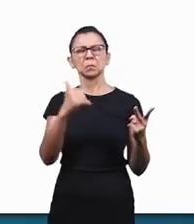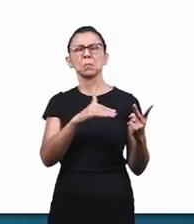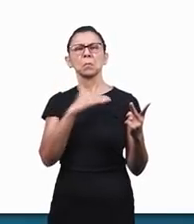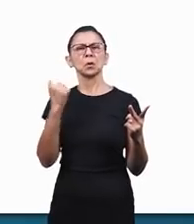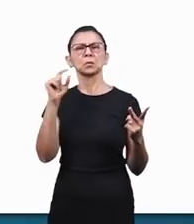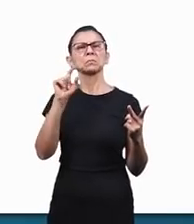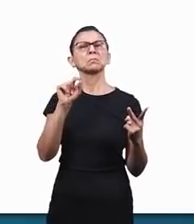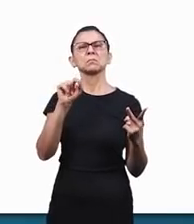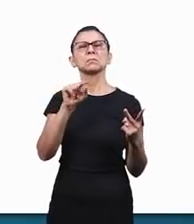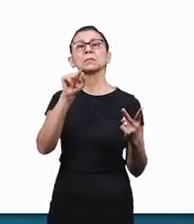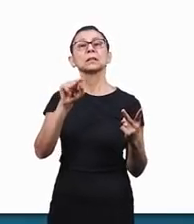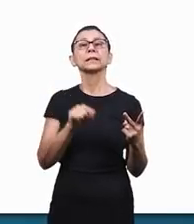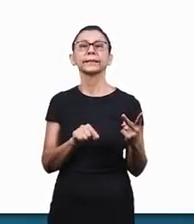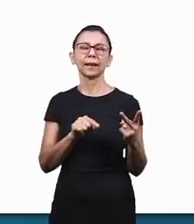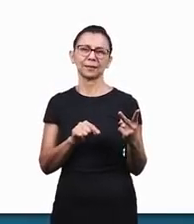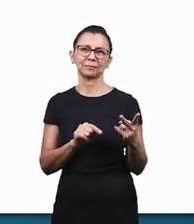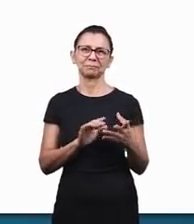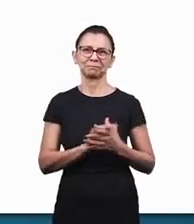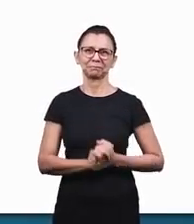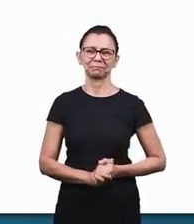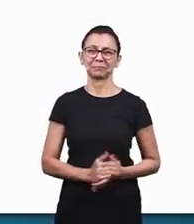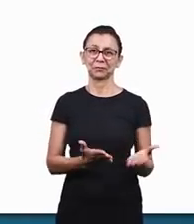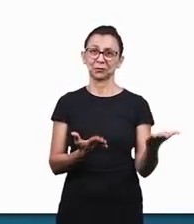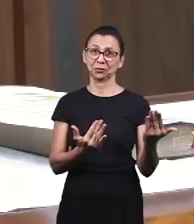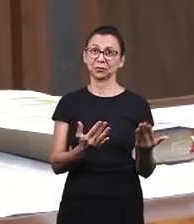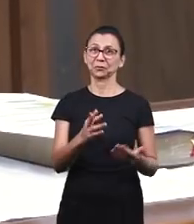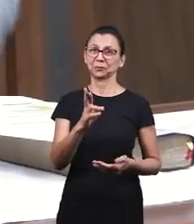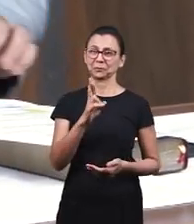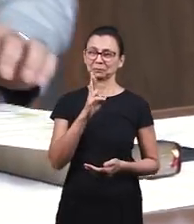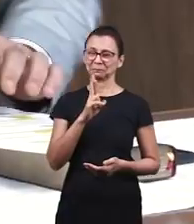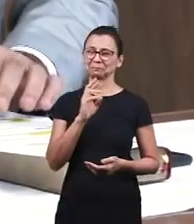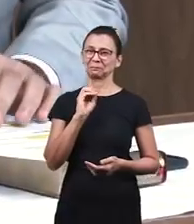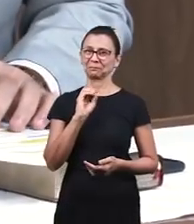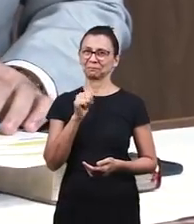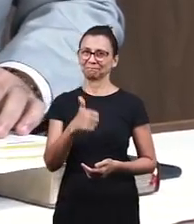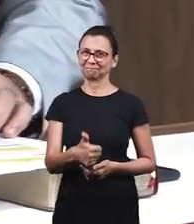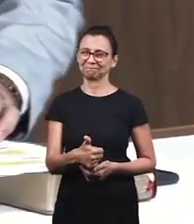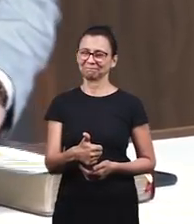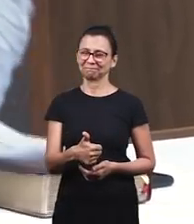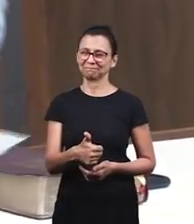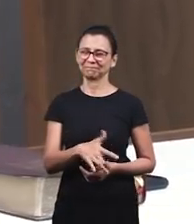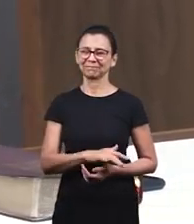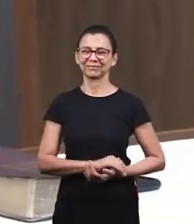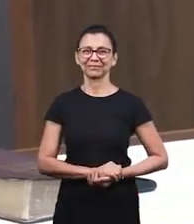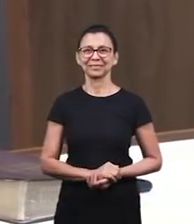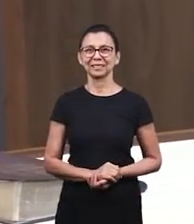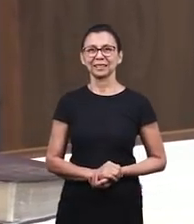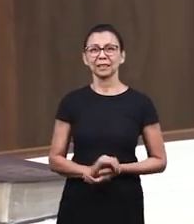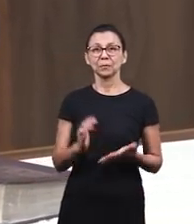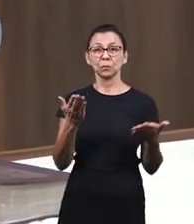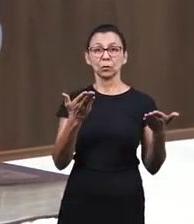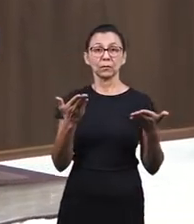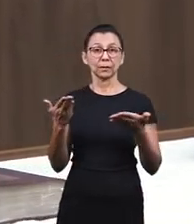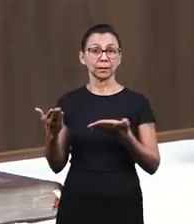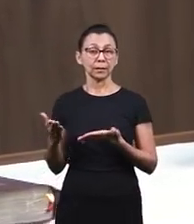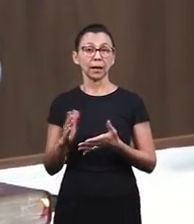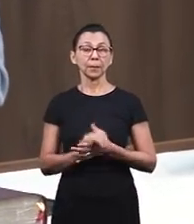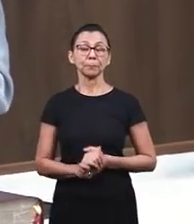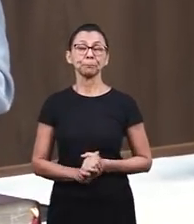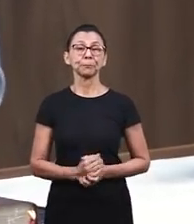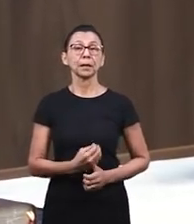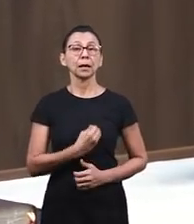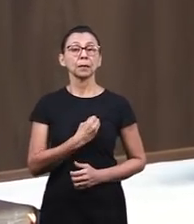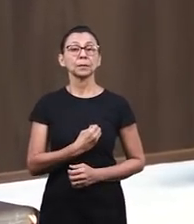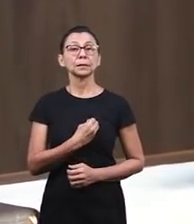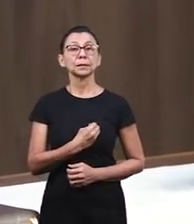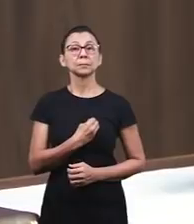ser respondida pelos jovens. Muito bem, nós vamos ter aqui, para responder essa pergunta, a participação dos nossos